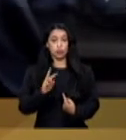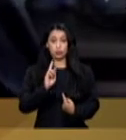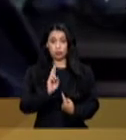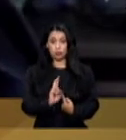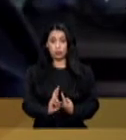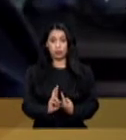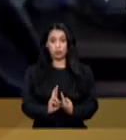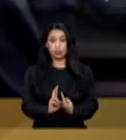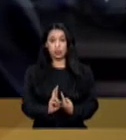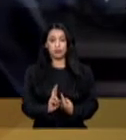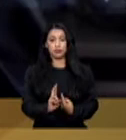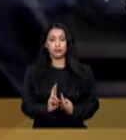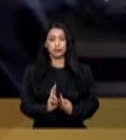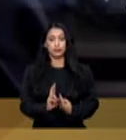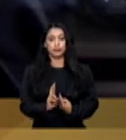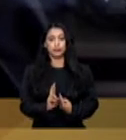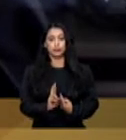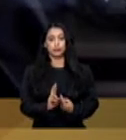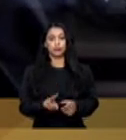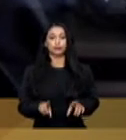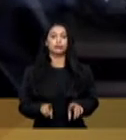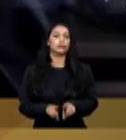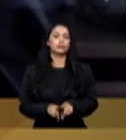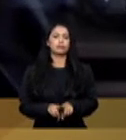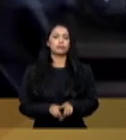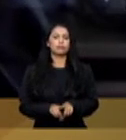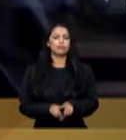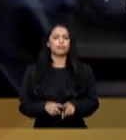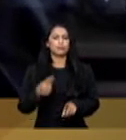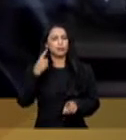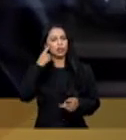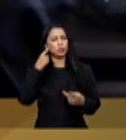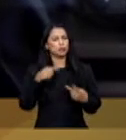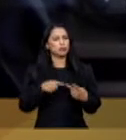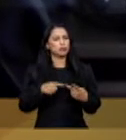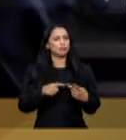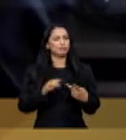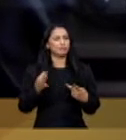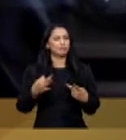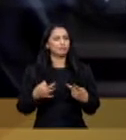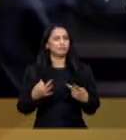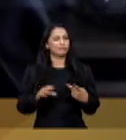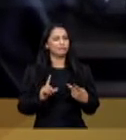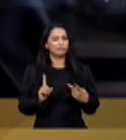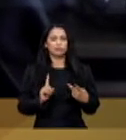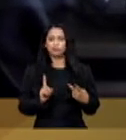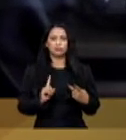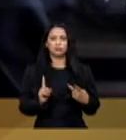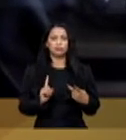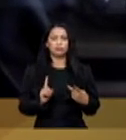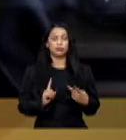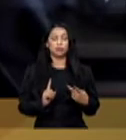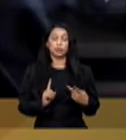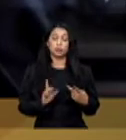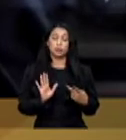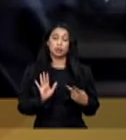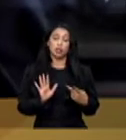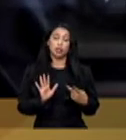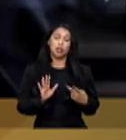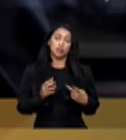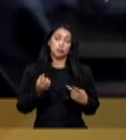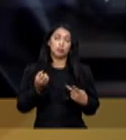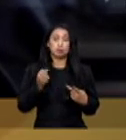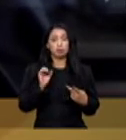solução também não me parece a ideal, embora dogmaticamente seja uma solução